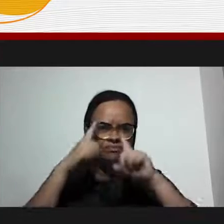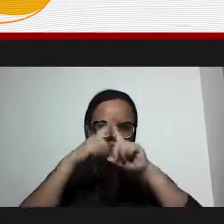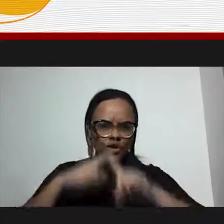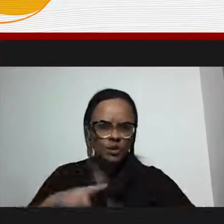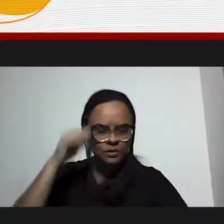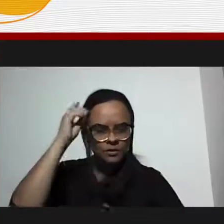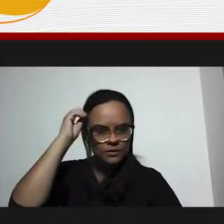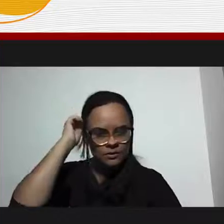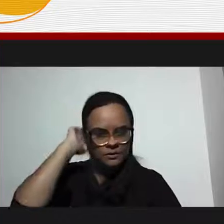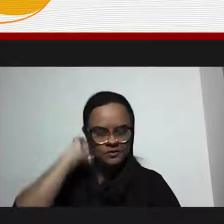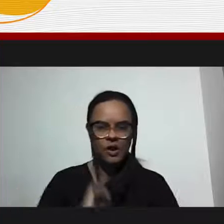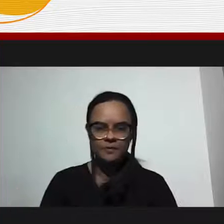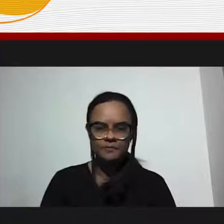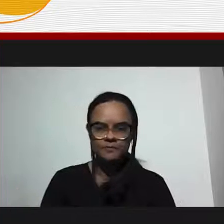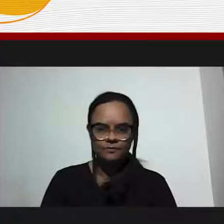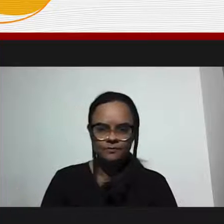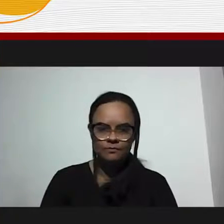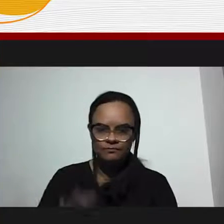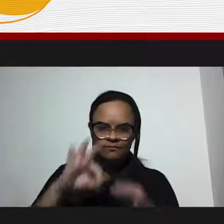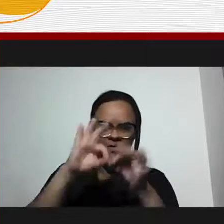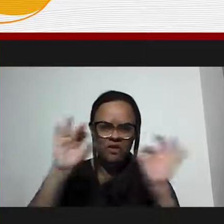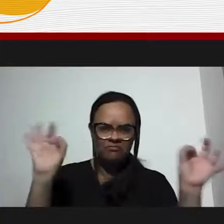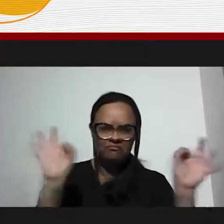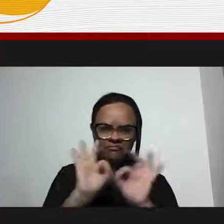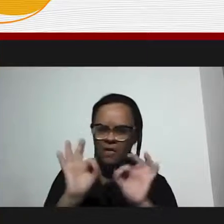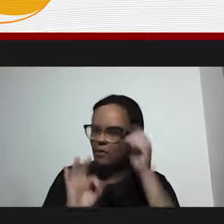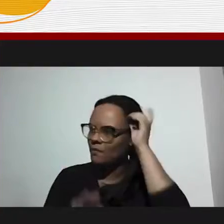nenhuma Olimpíada e nem